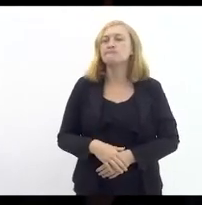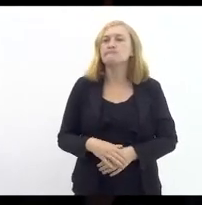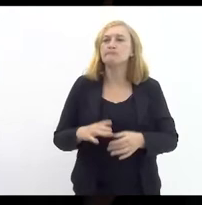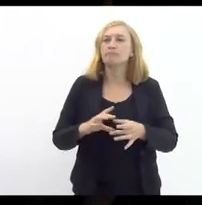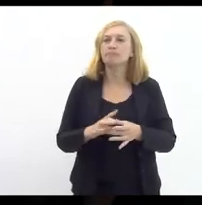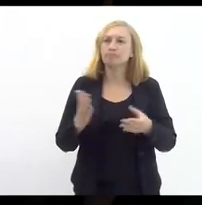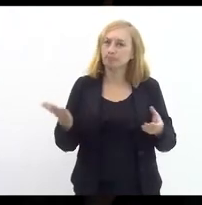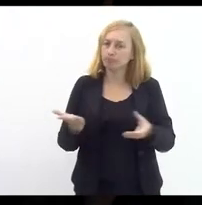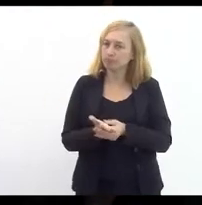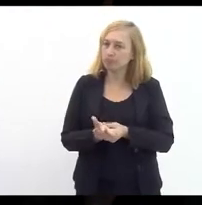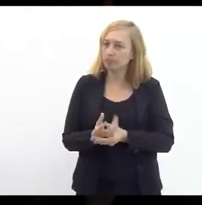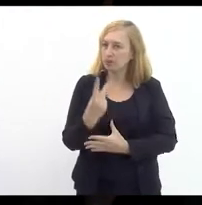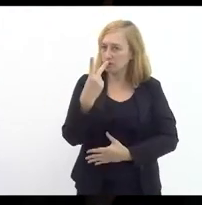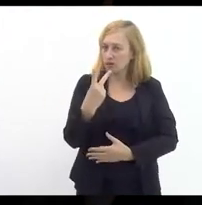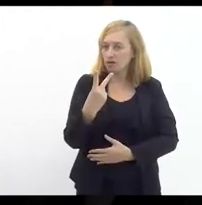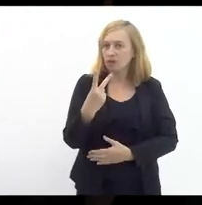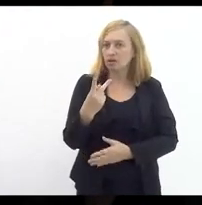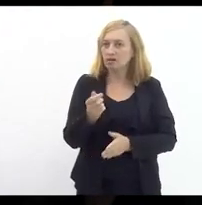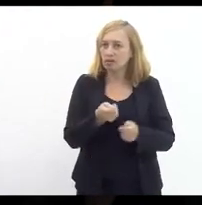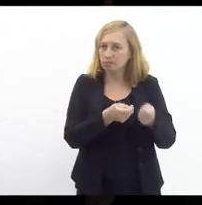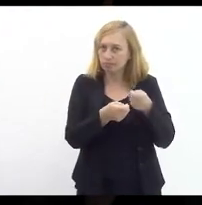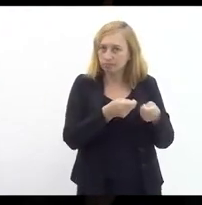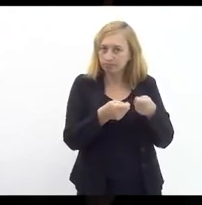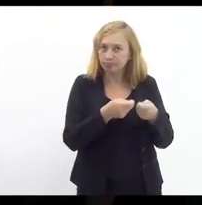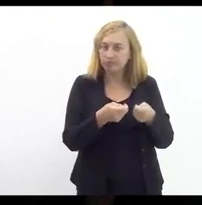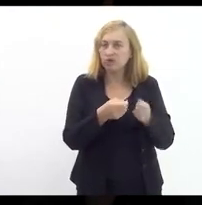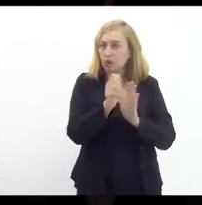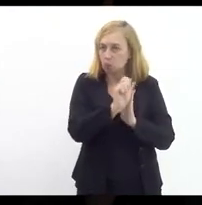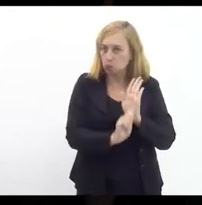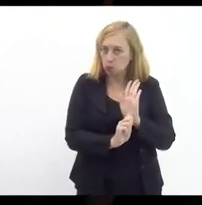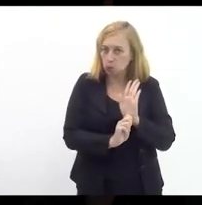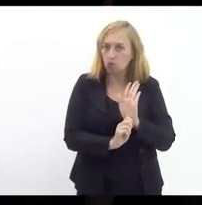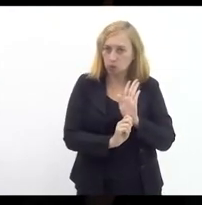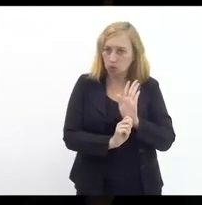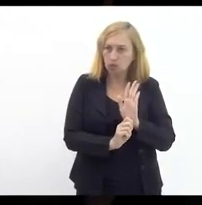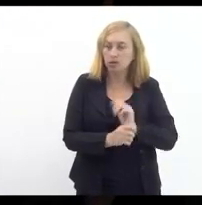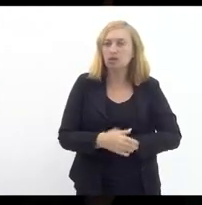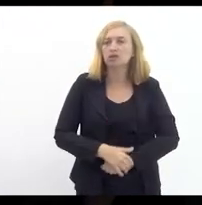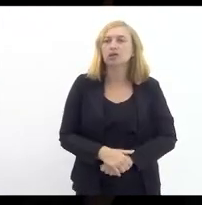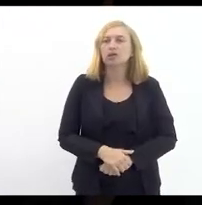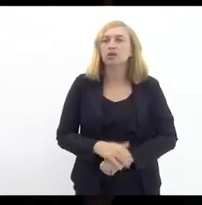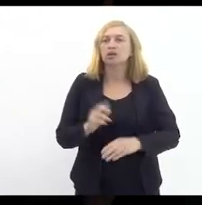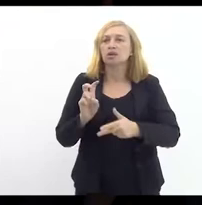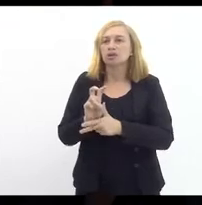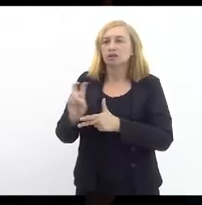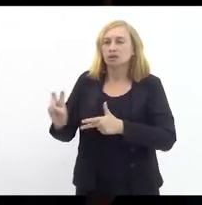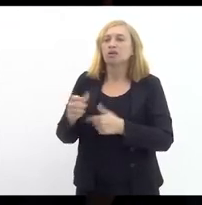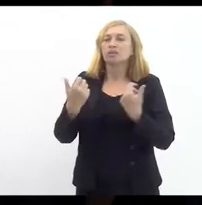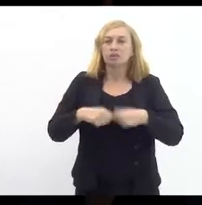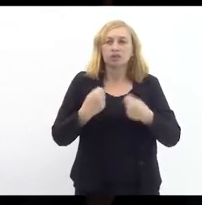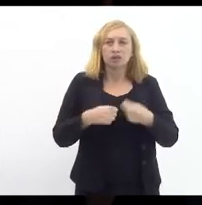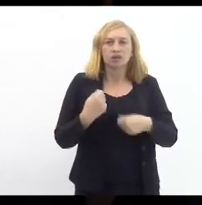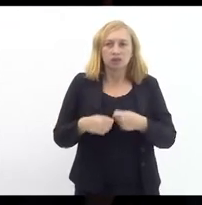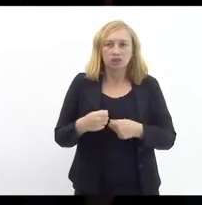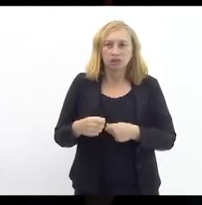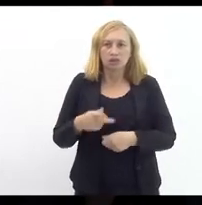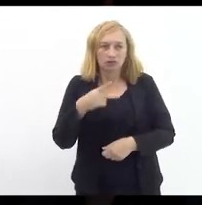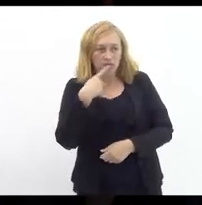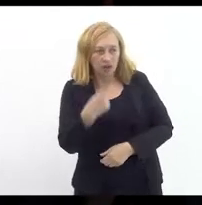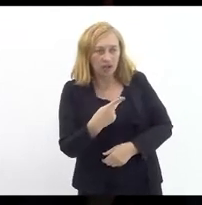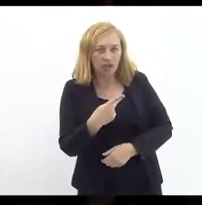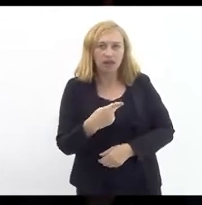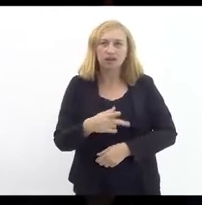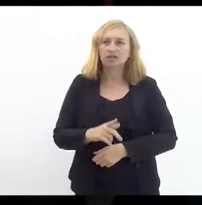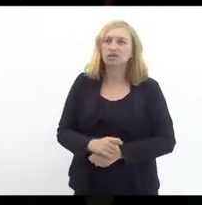processos regulatórios, porque, na verdade, são relatórios que a Supervia tem que ser ouvida, obedecido o devido processo legal, etc.,